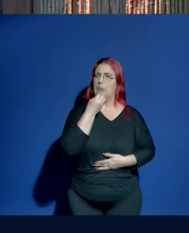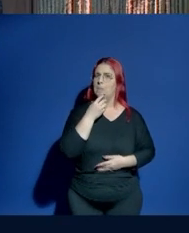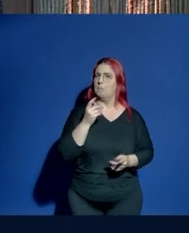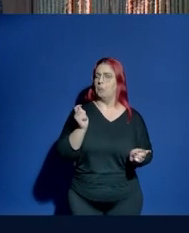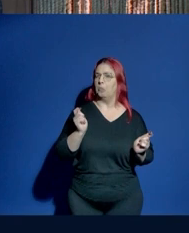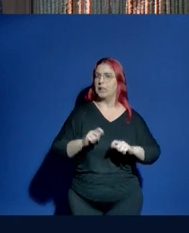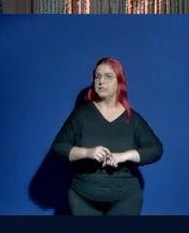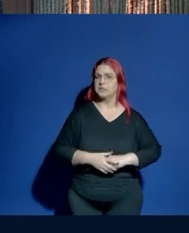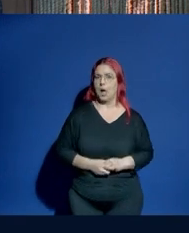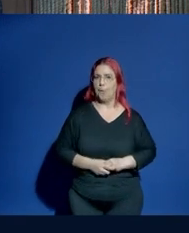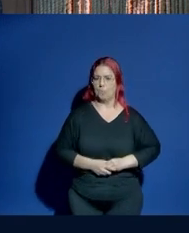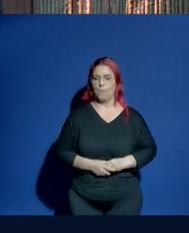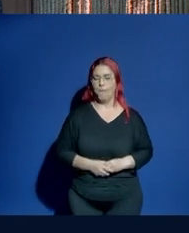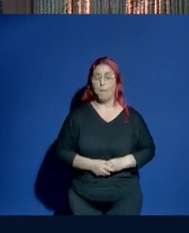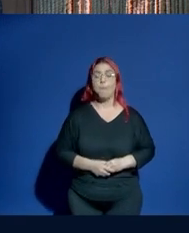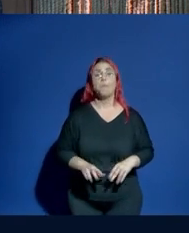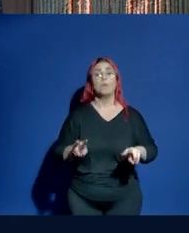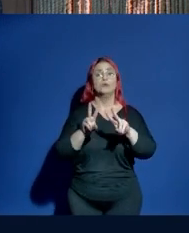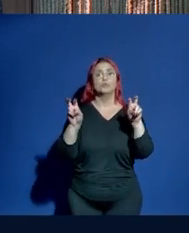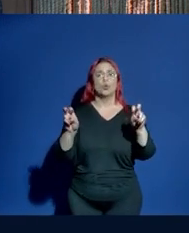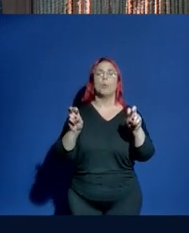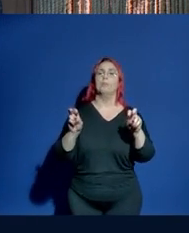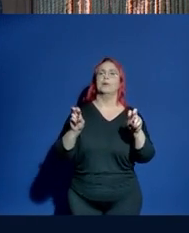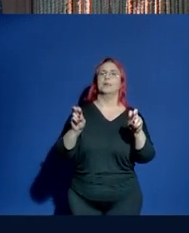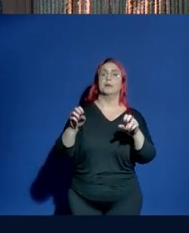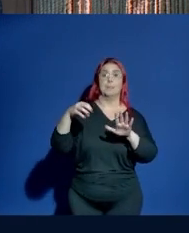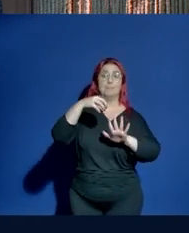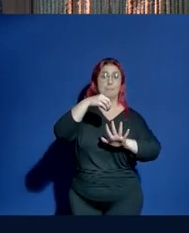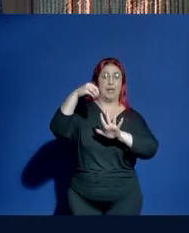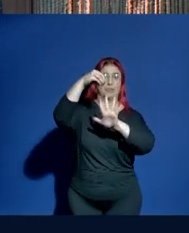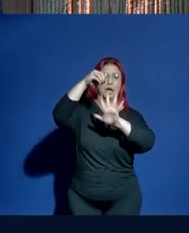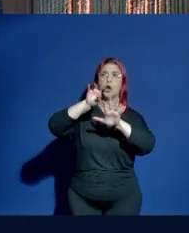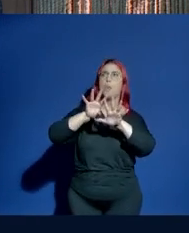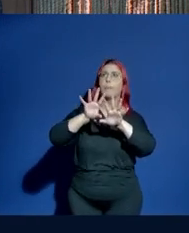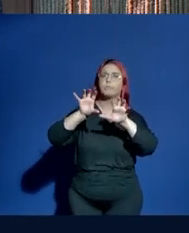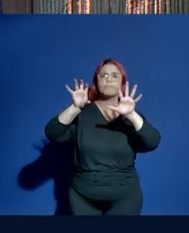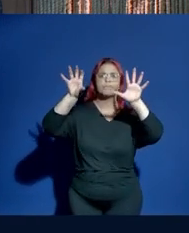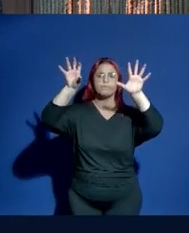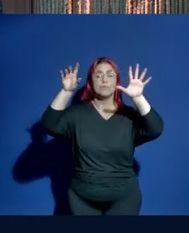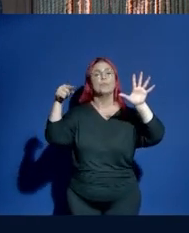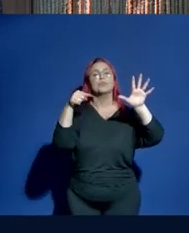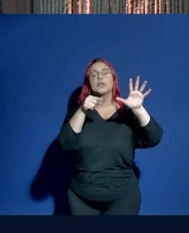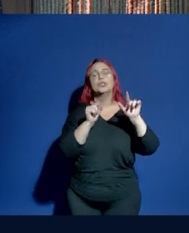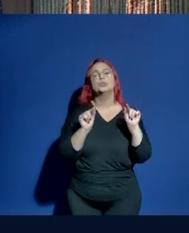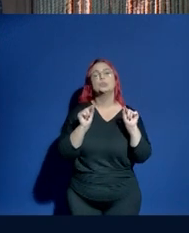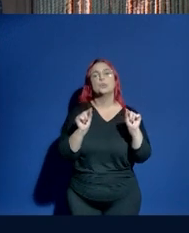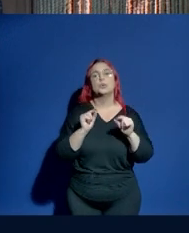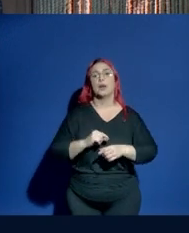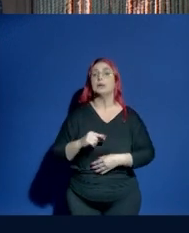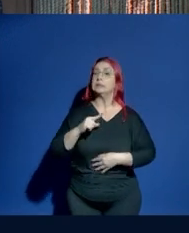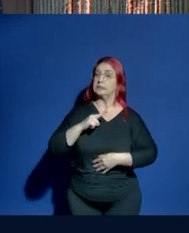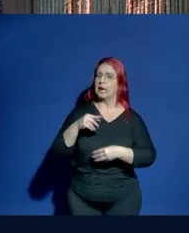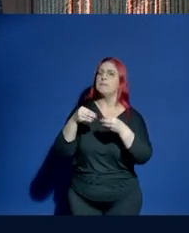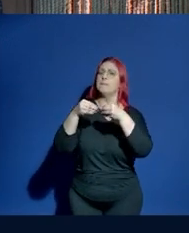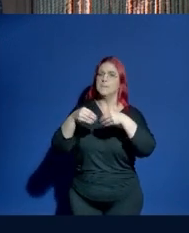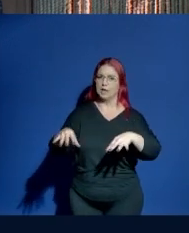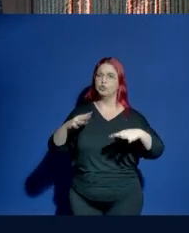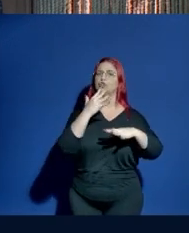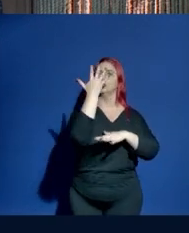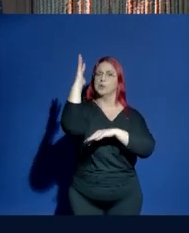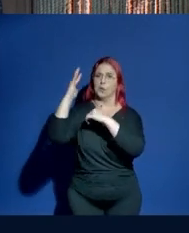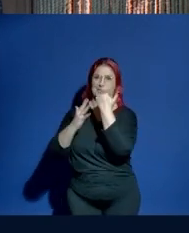acho que a emissão de metano ela causa um dano ambiental